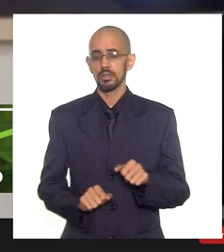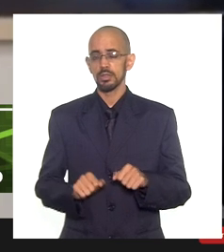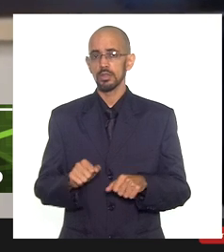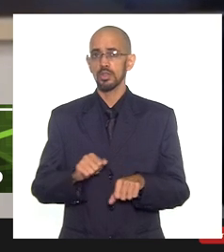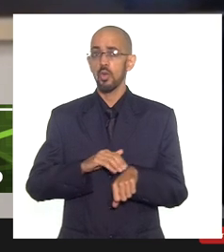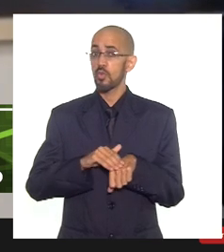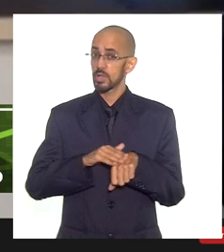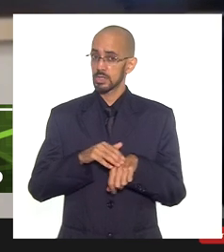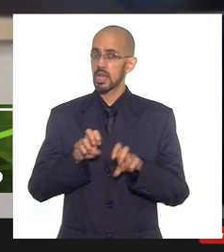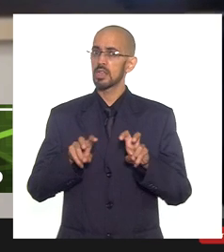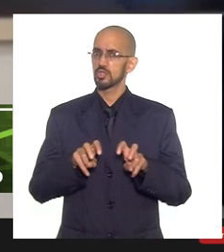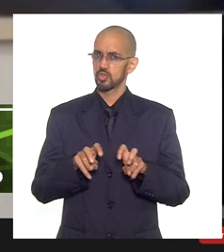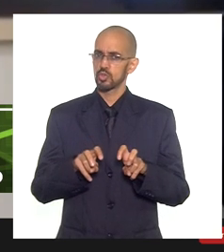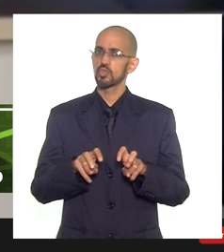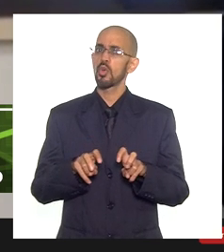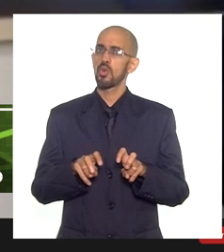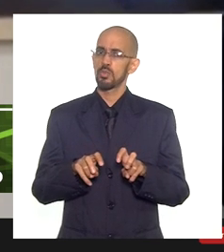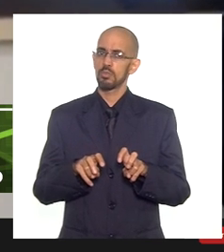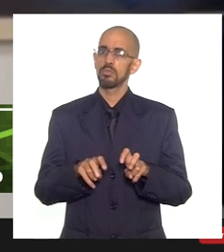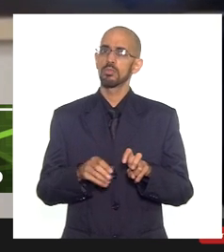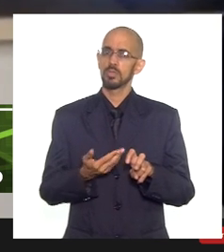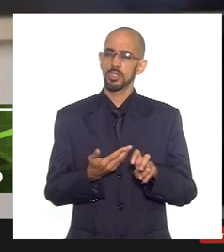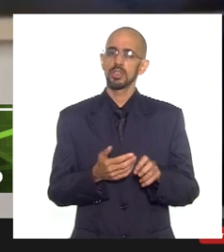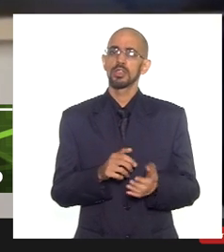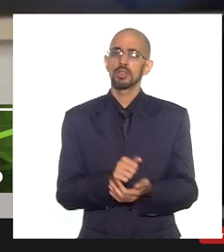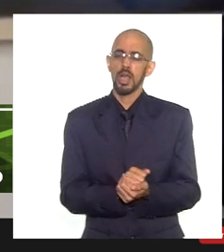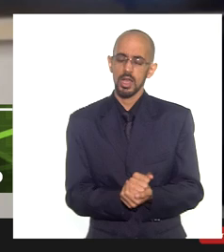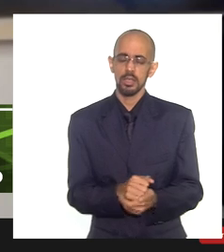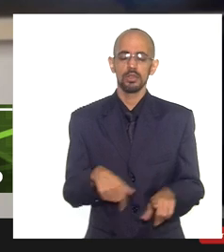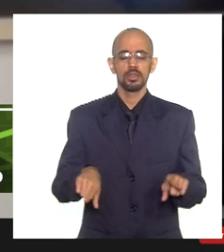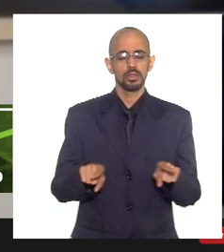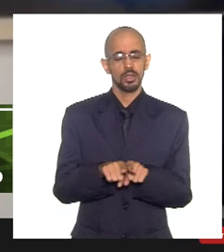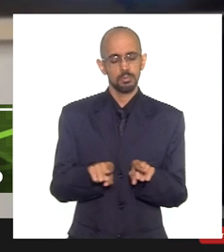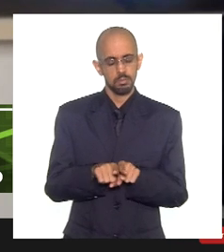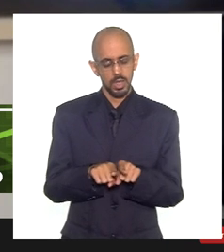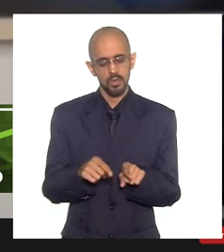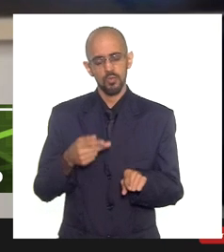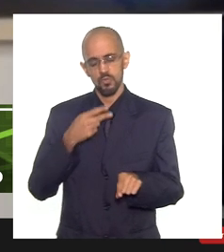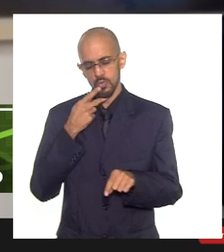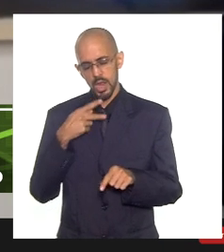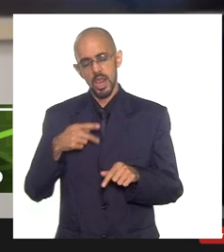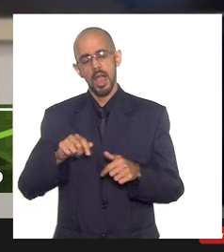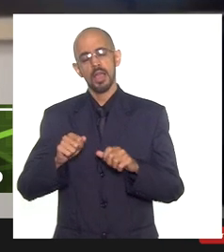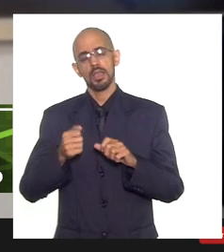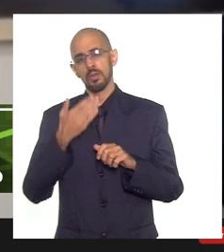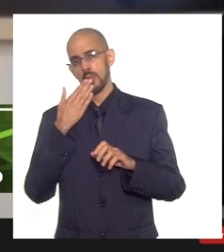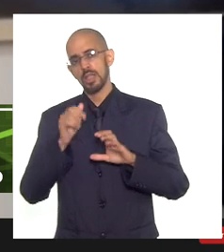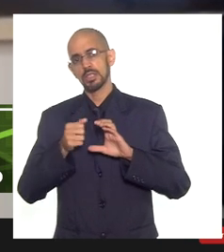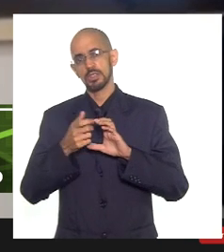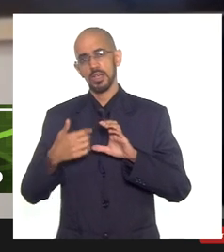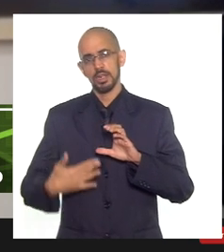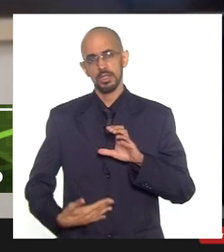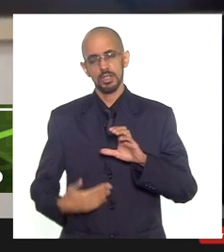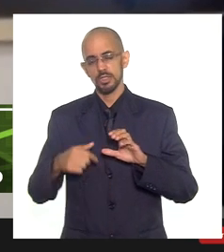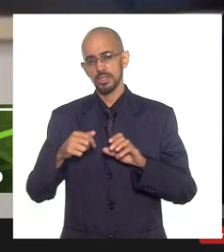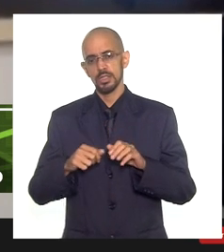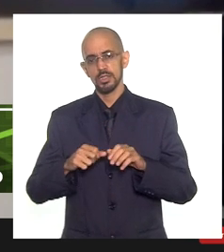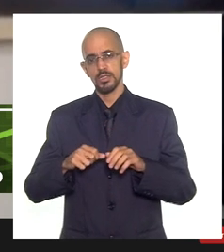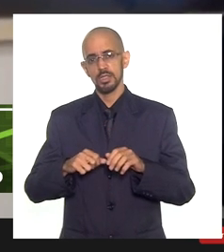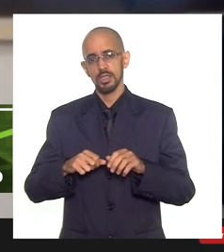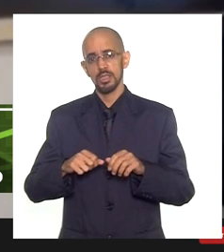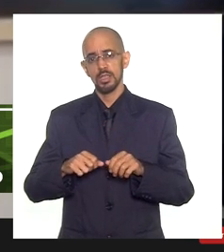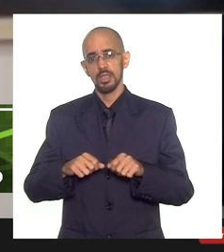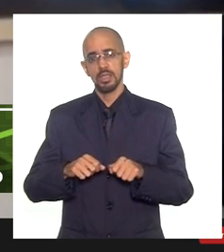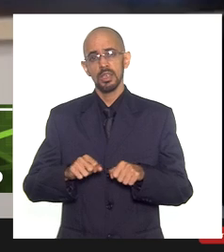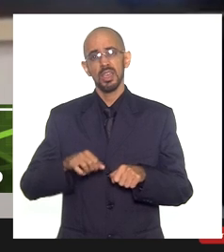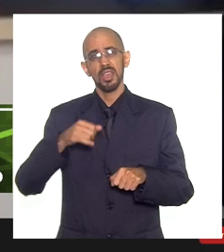em estabelecer as questões que estão colocadas e que impedem o desenvolvimento de determinadas